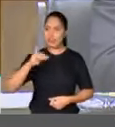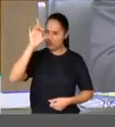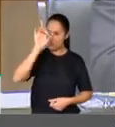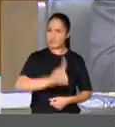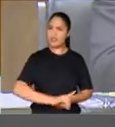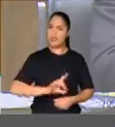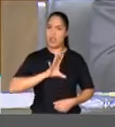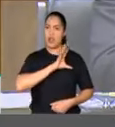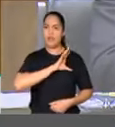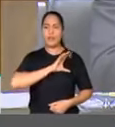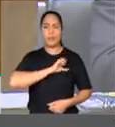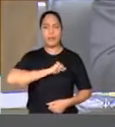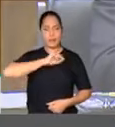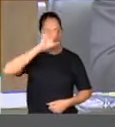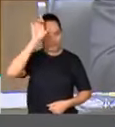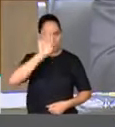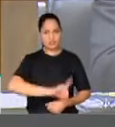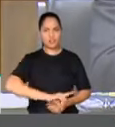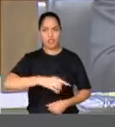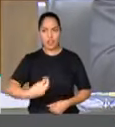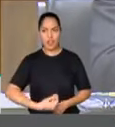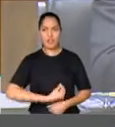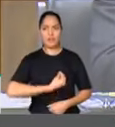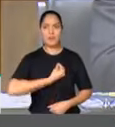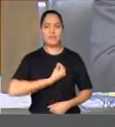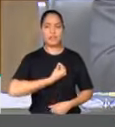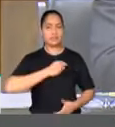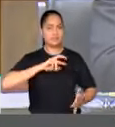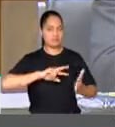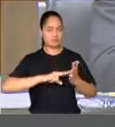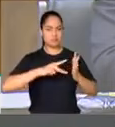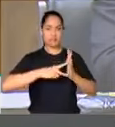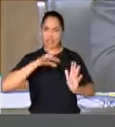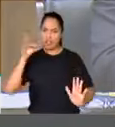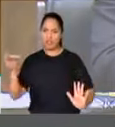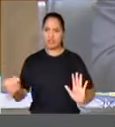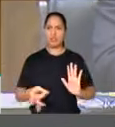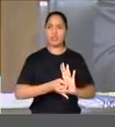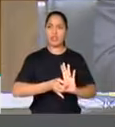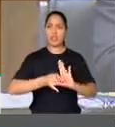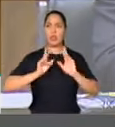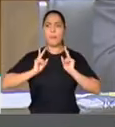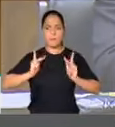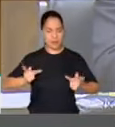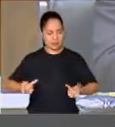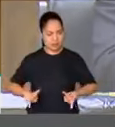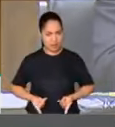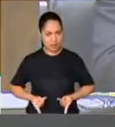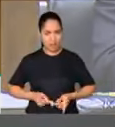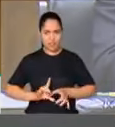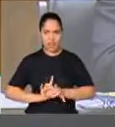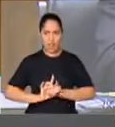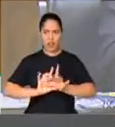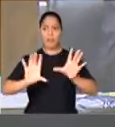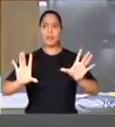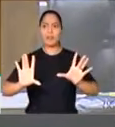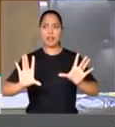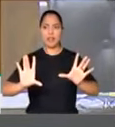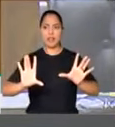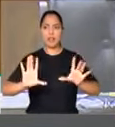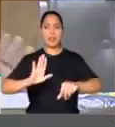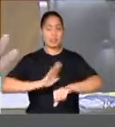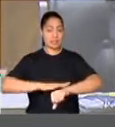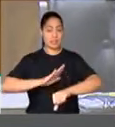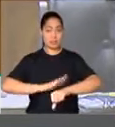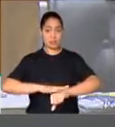do direito à vida, que só reconhece a sua humanidade com a liberdade. Nesse